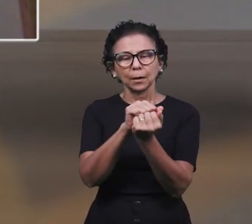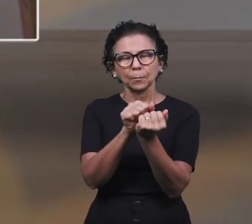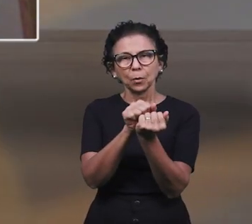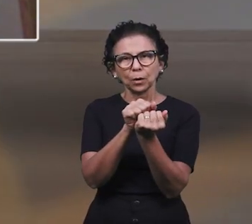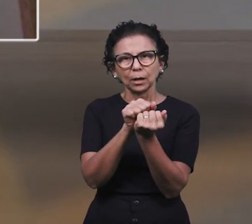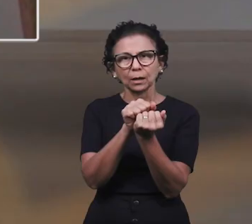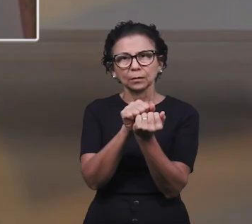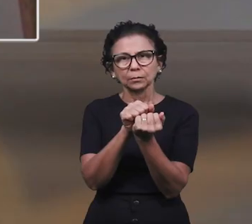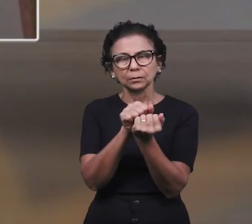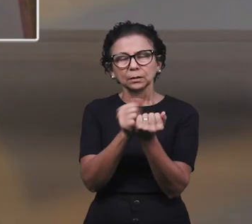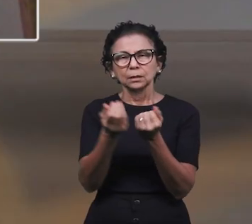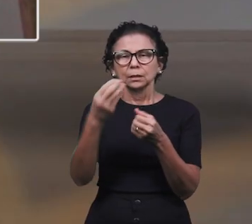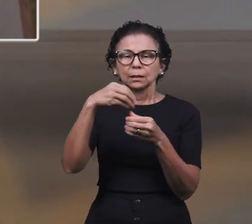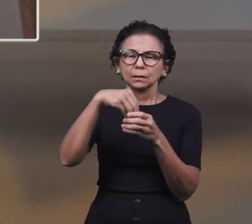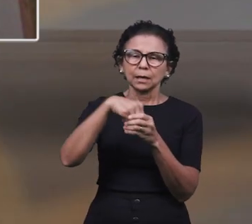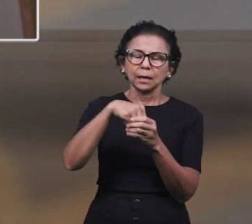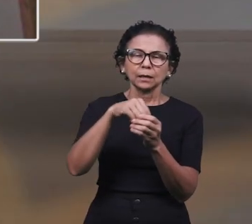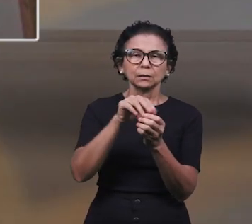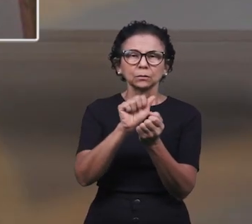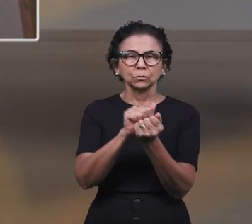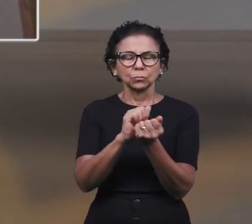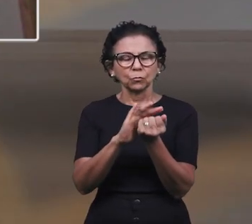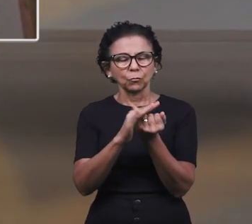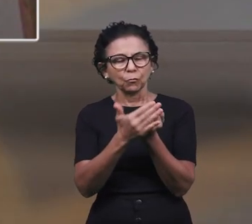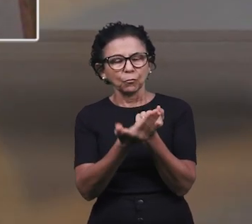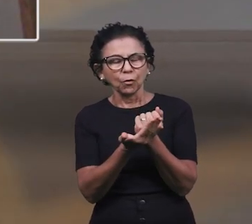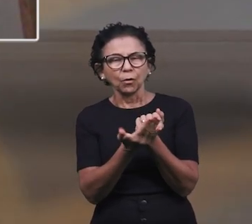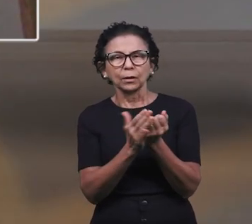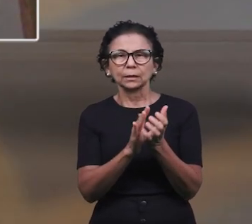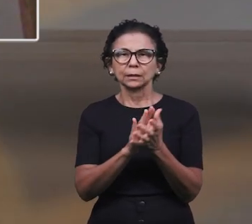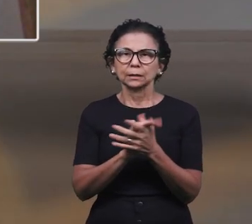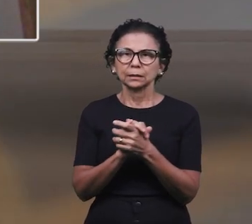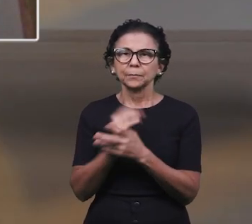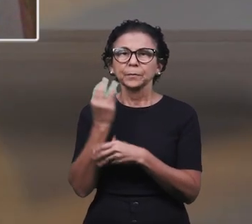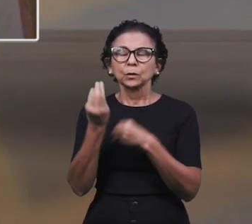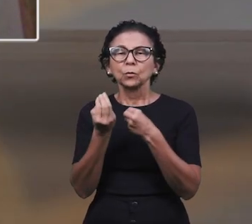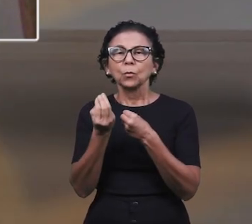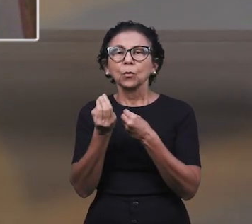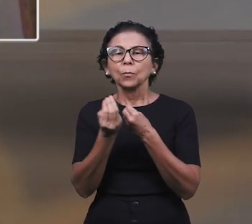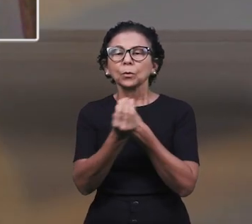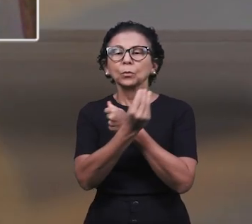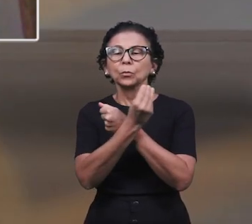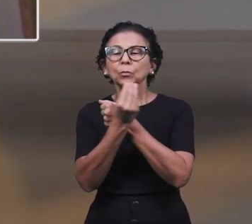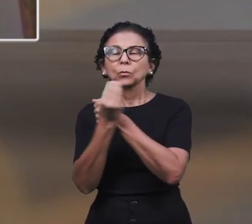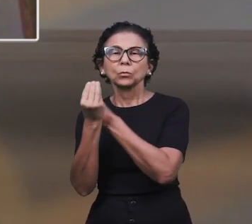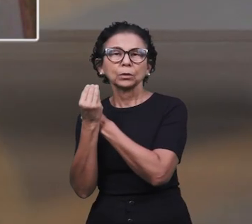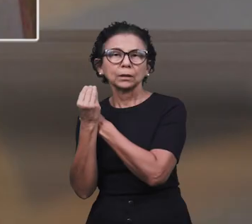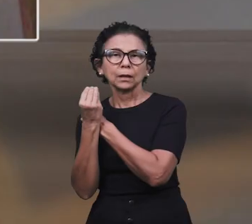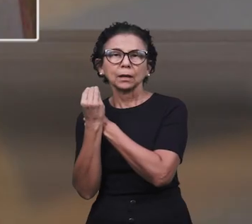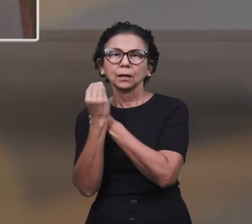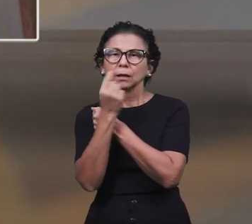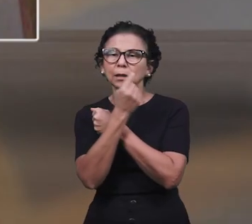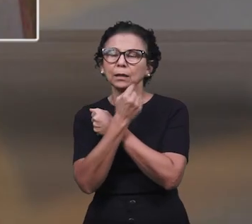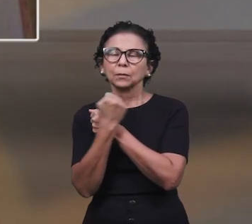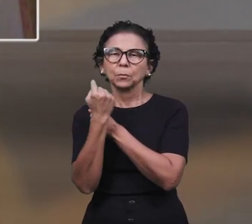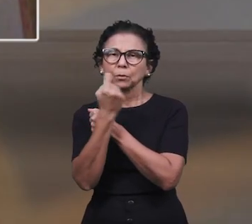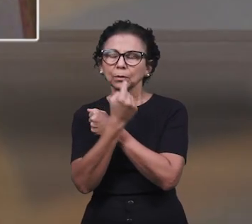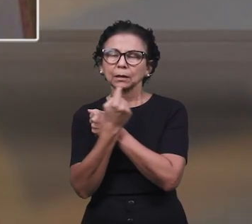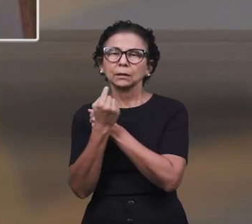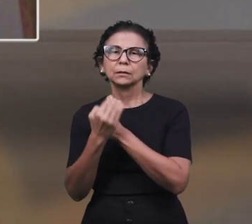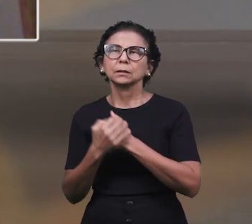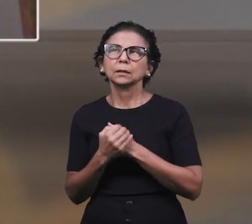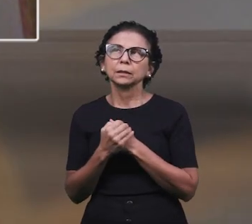tão importantes. Buscar informações de como preservá-los, os fatores que podem ser nocivos,